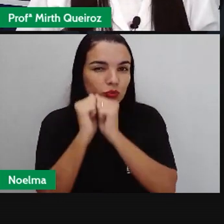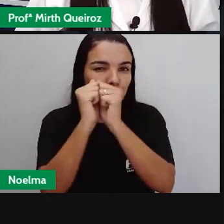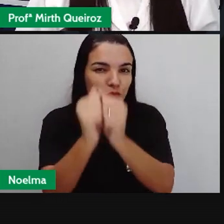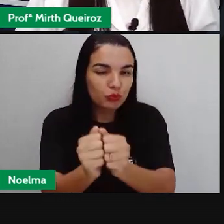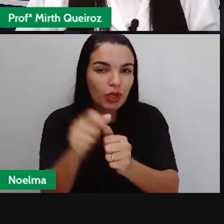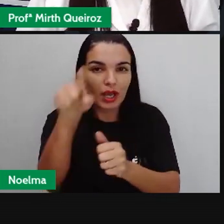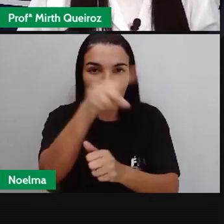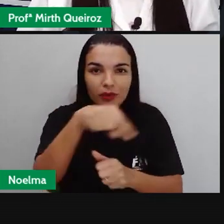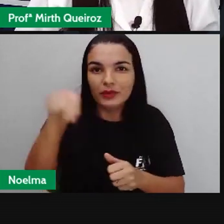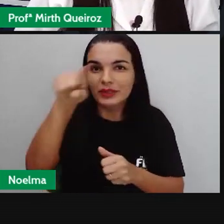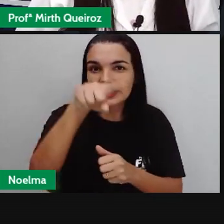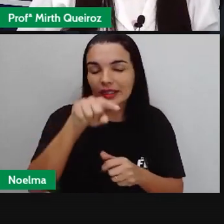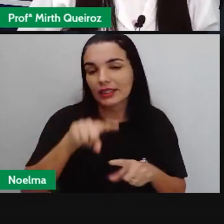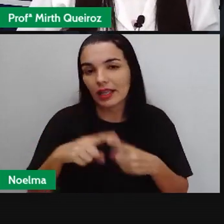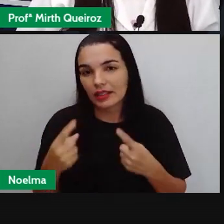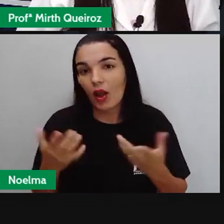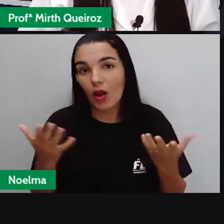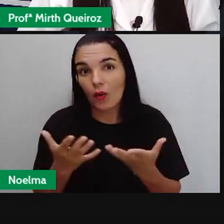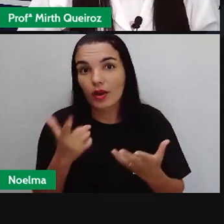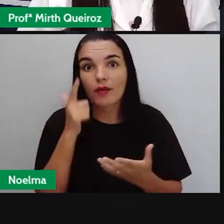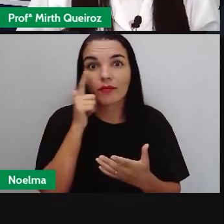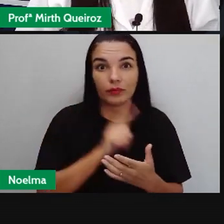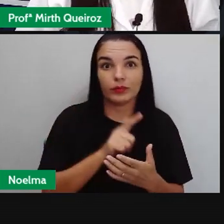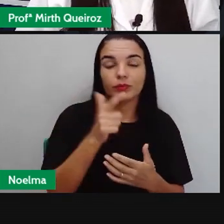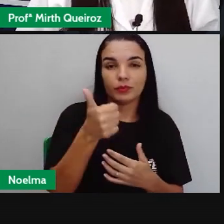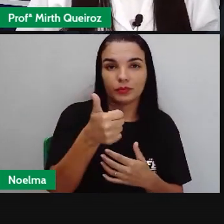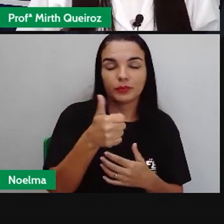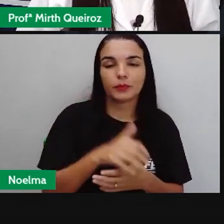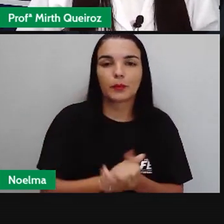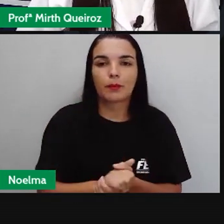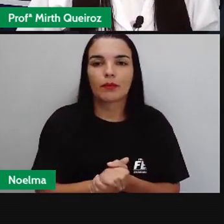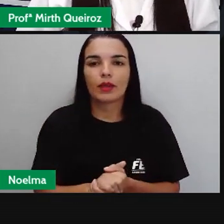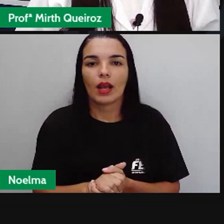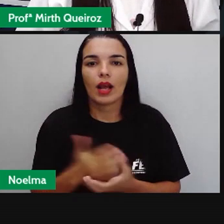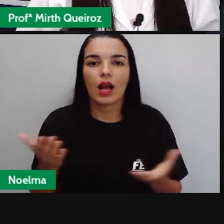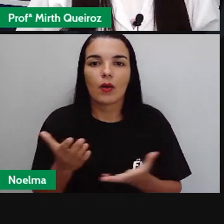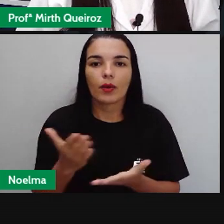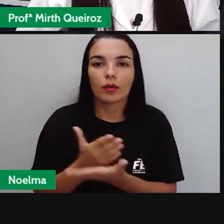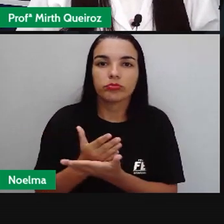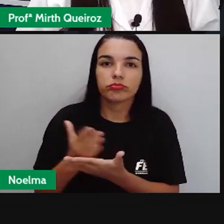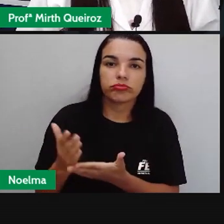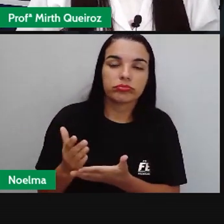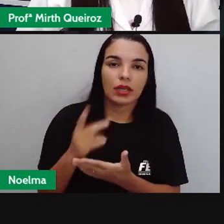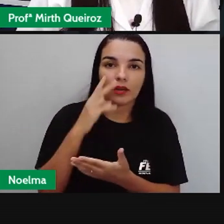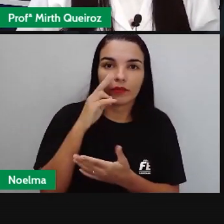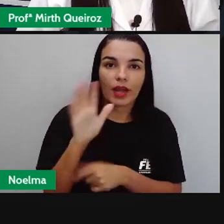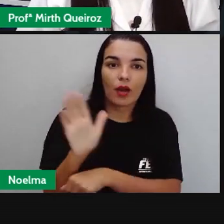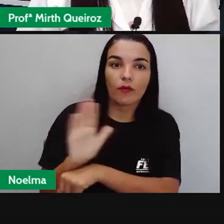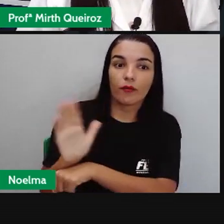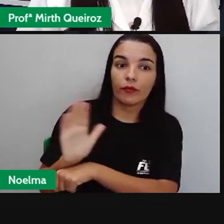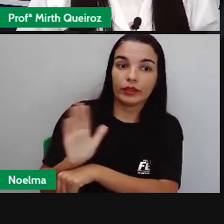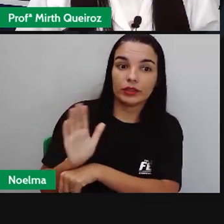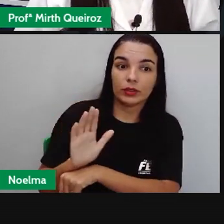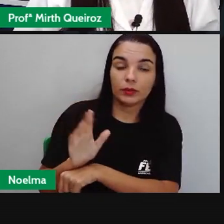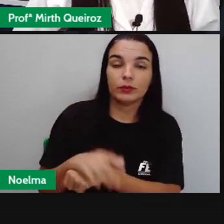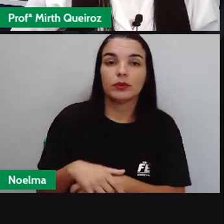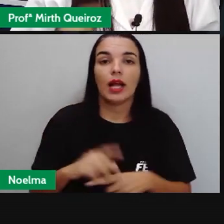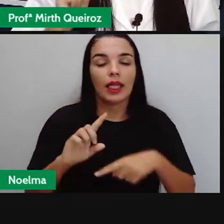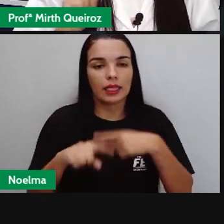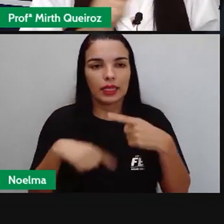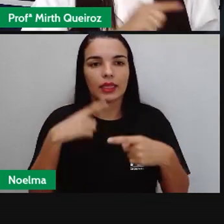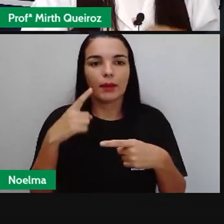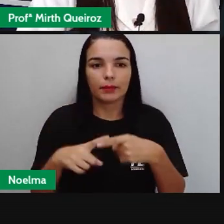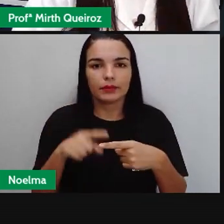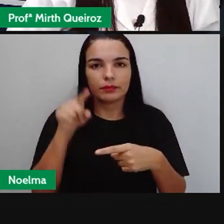parlendas com vocês. E a gente vai reforçar mais um pouquinho. Nós iremos agora ver dois vídeos sobre parlendas e